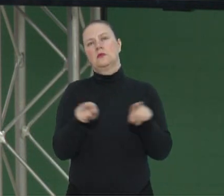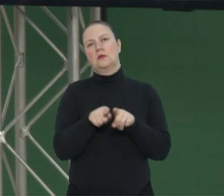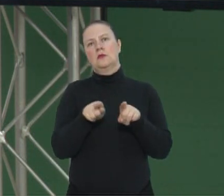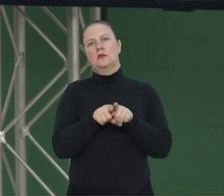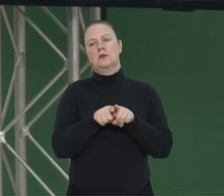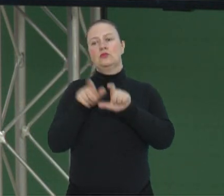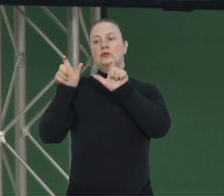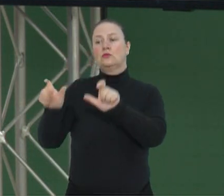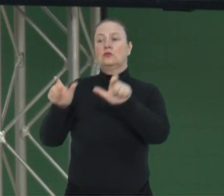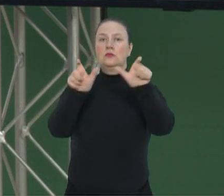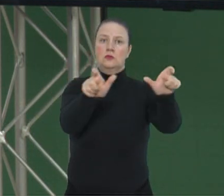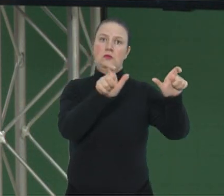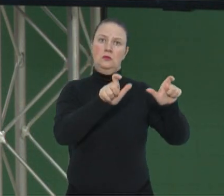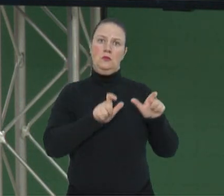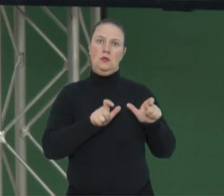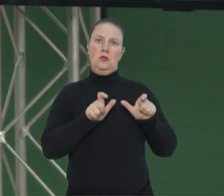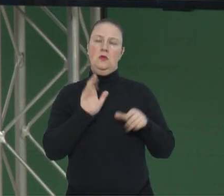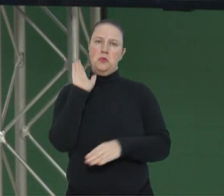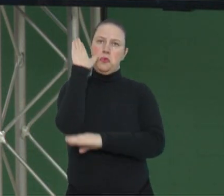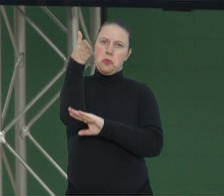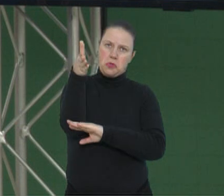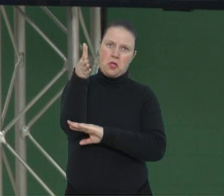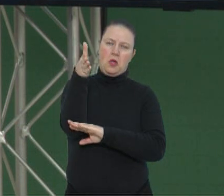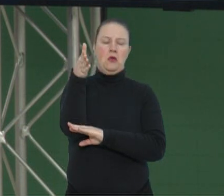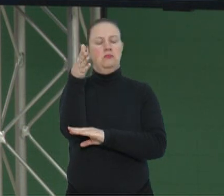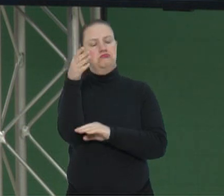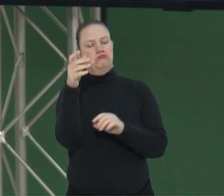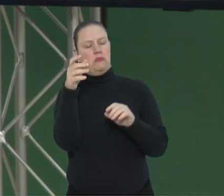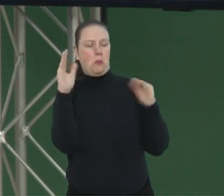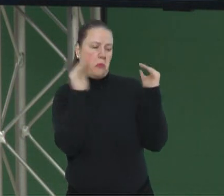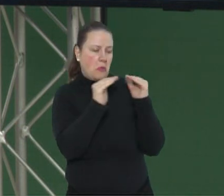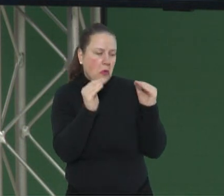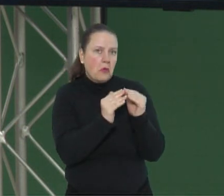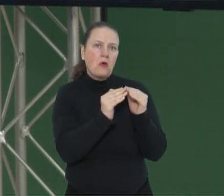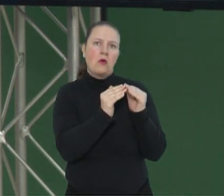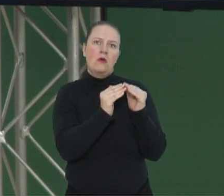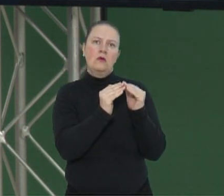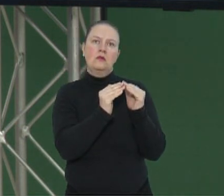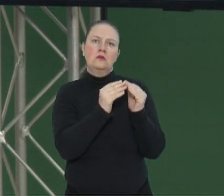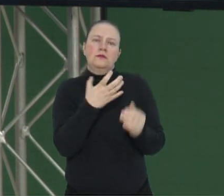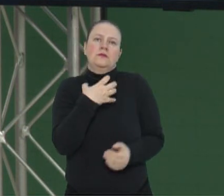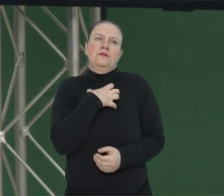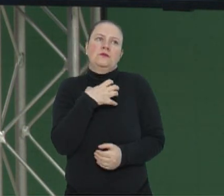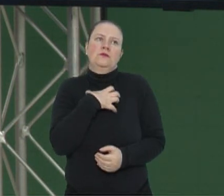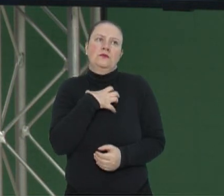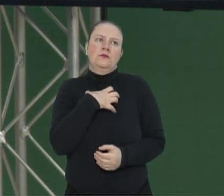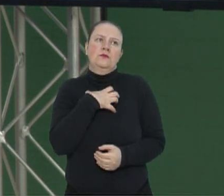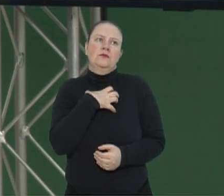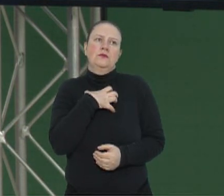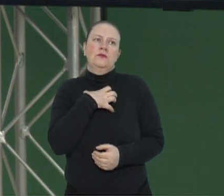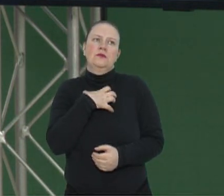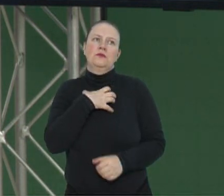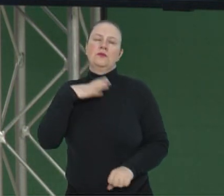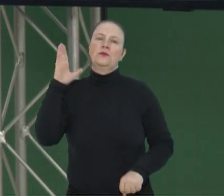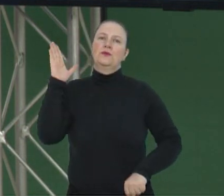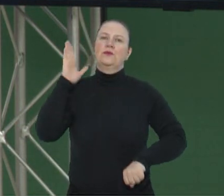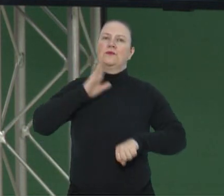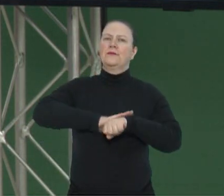turísticos, você vai ficar num hotel, vai ficar numa hospedagem, né? Sentir que o tempo